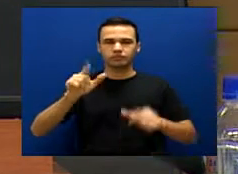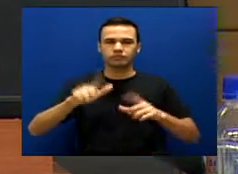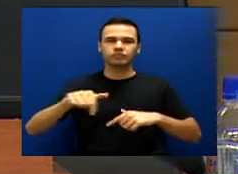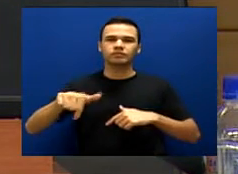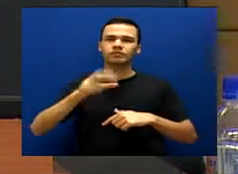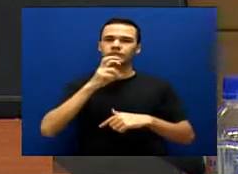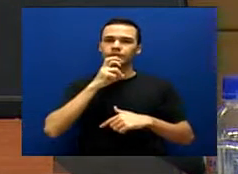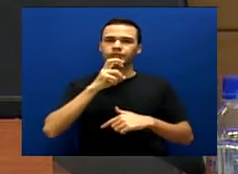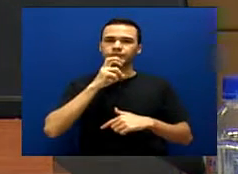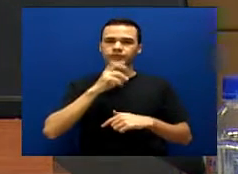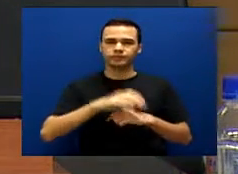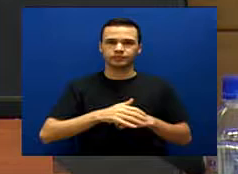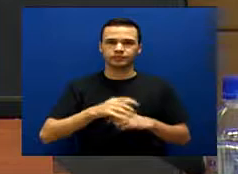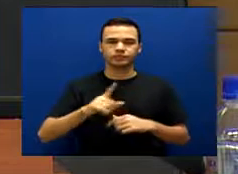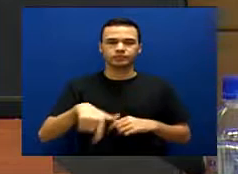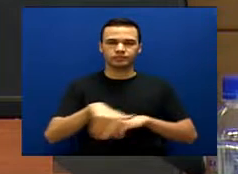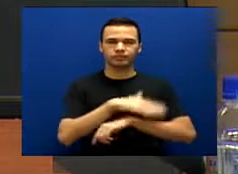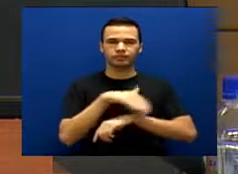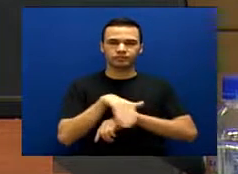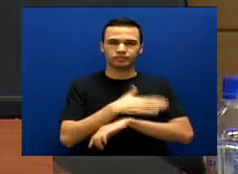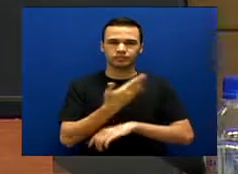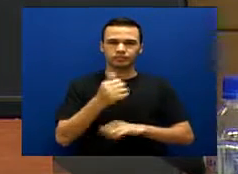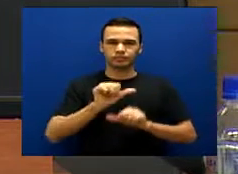nossa cidade. Projeto de lei